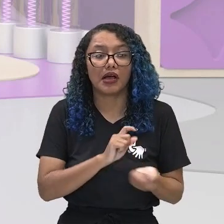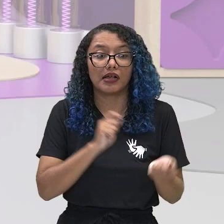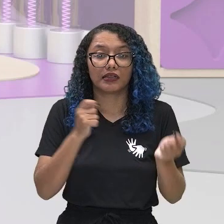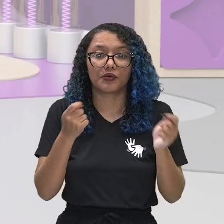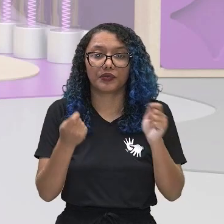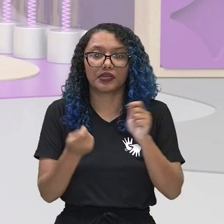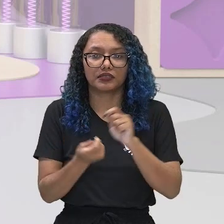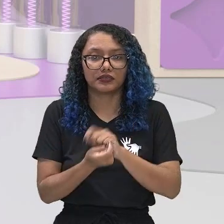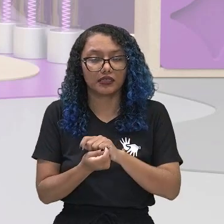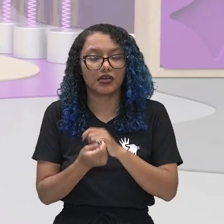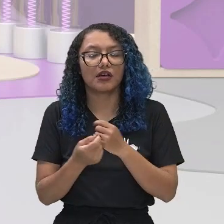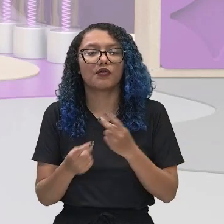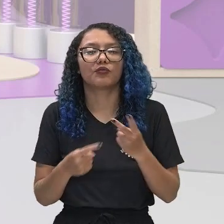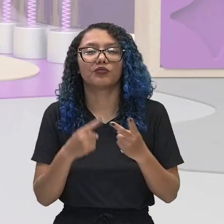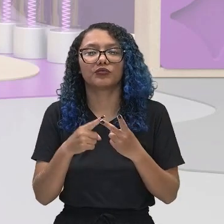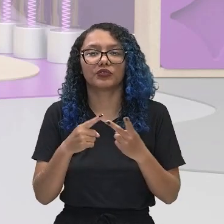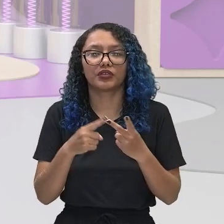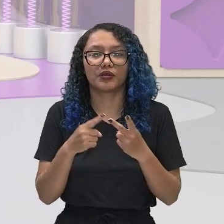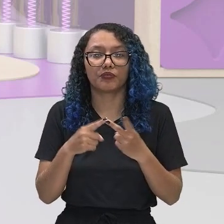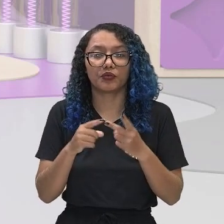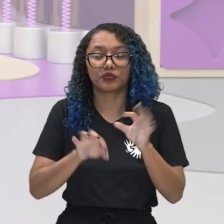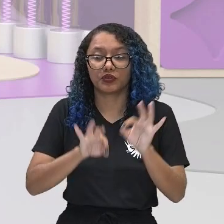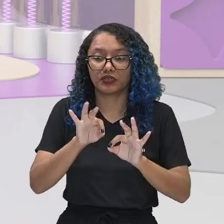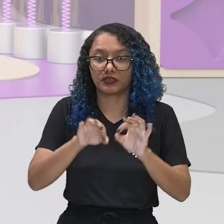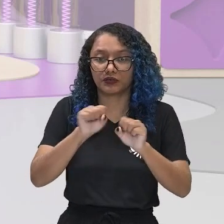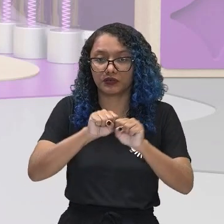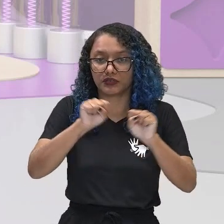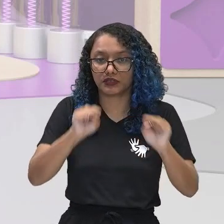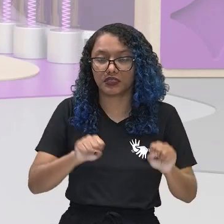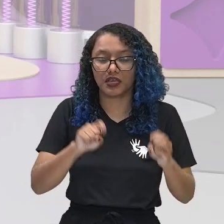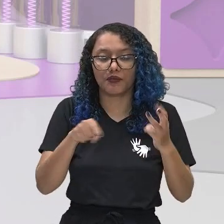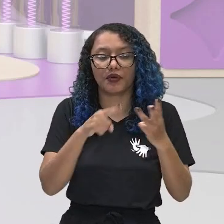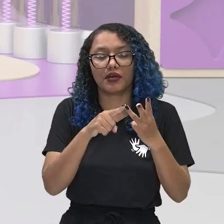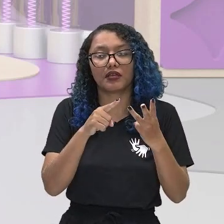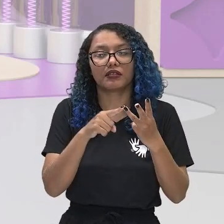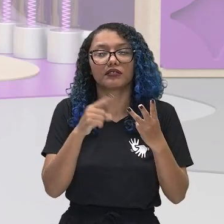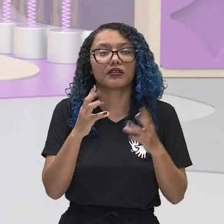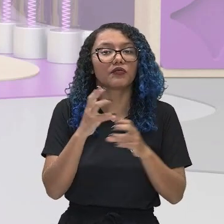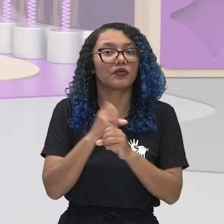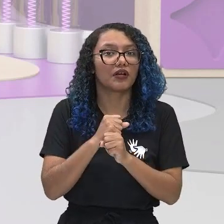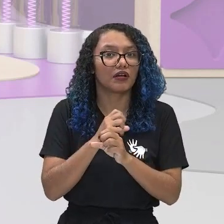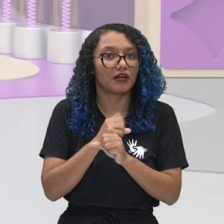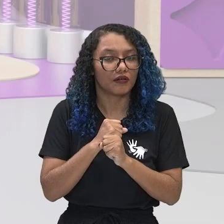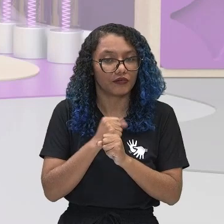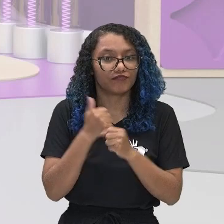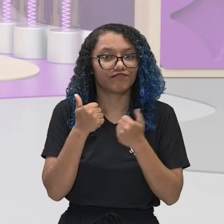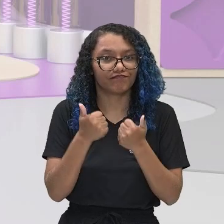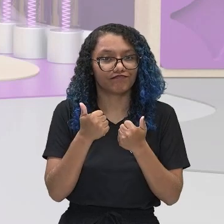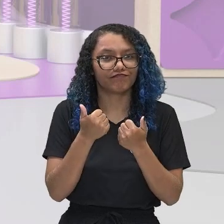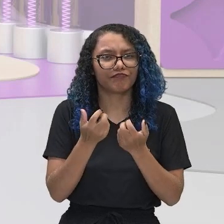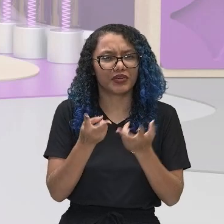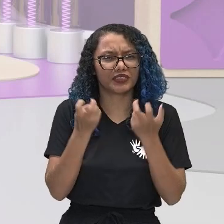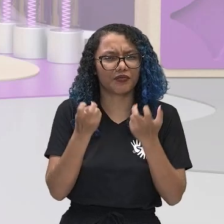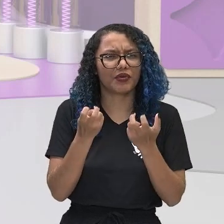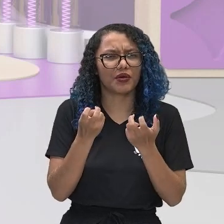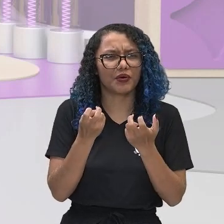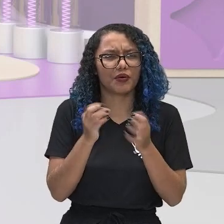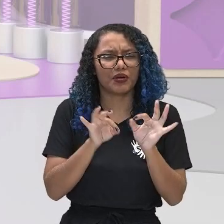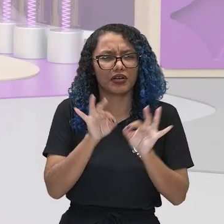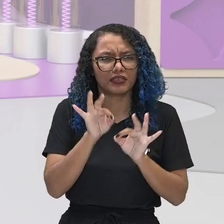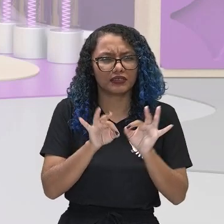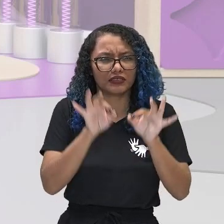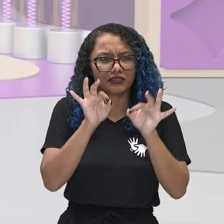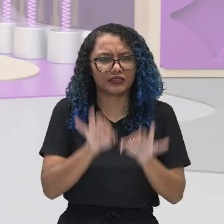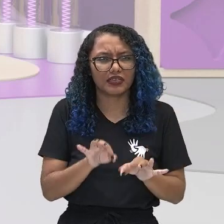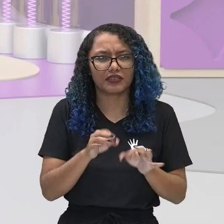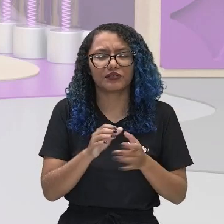transcodificação, depois montar o sisteminha e, por último, resolver. Olha só como ficou uma coisa bem organizada, tipo um algoritmo, né, que